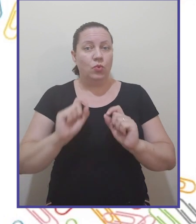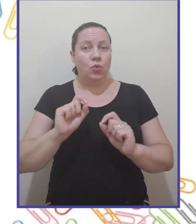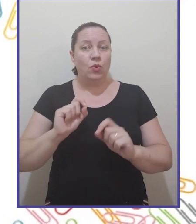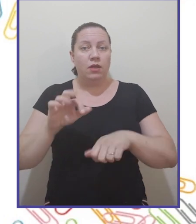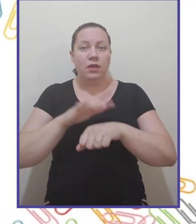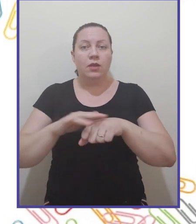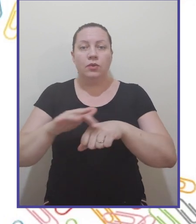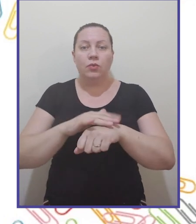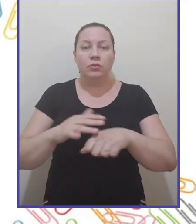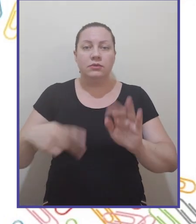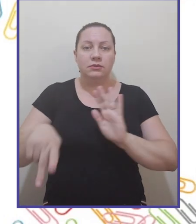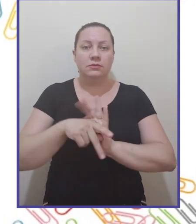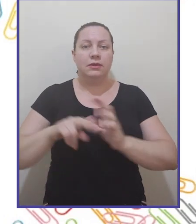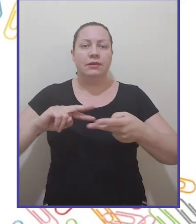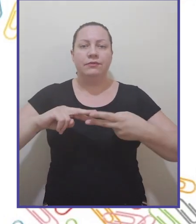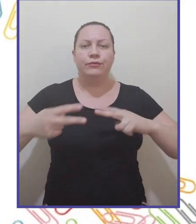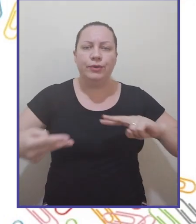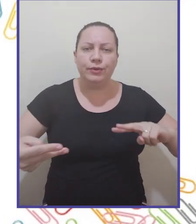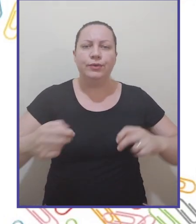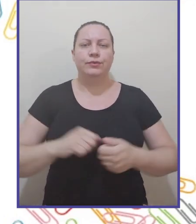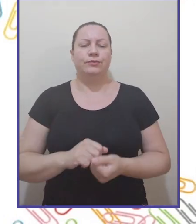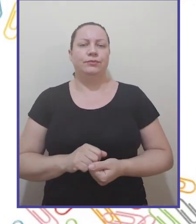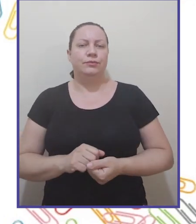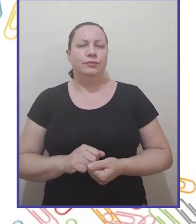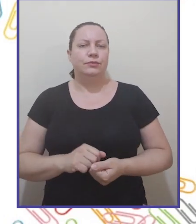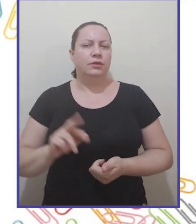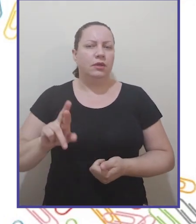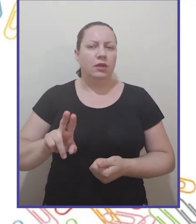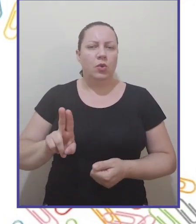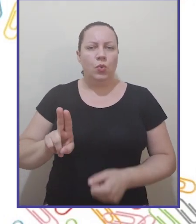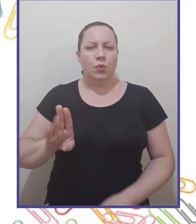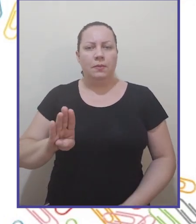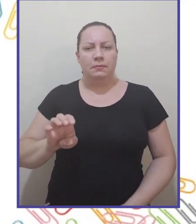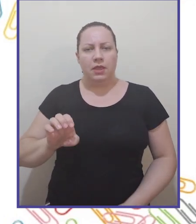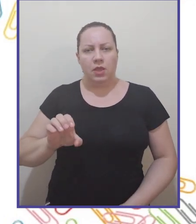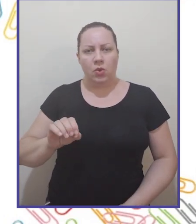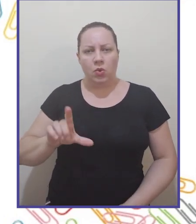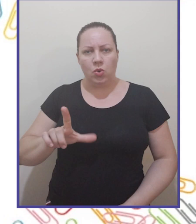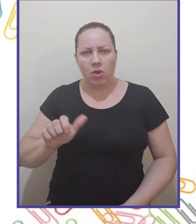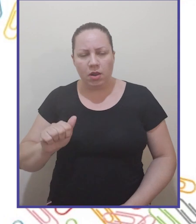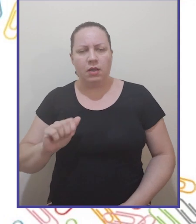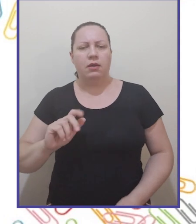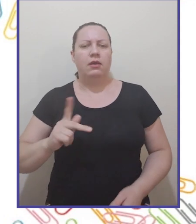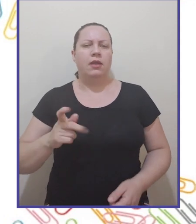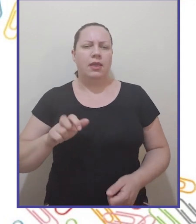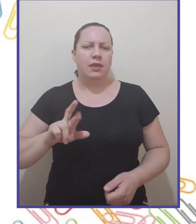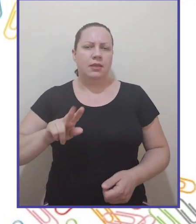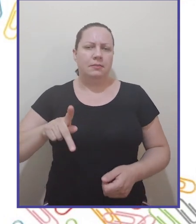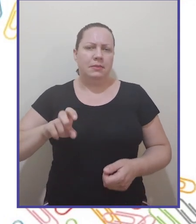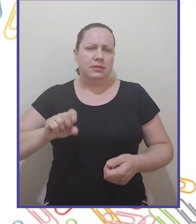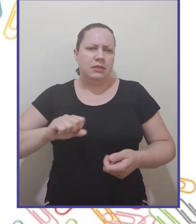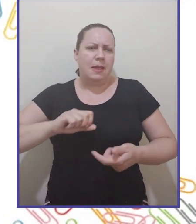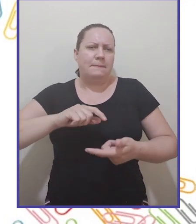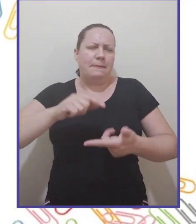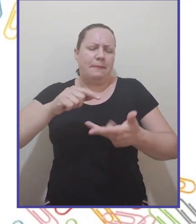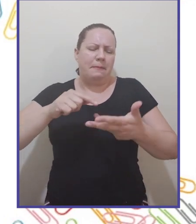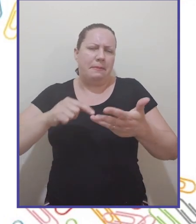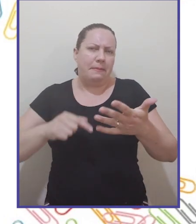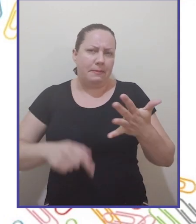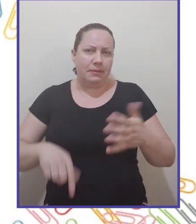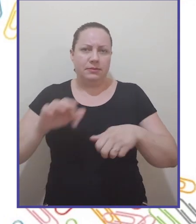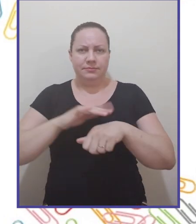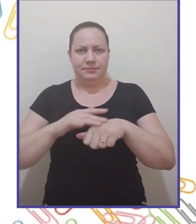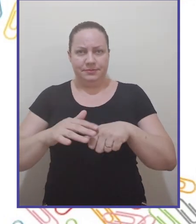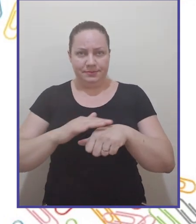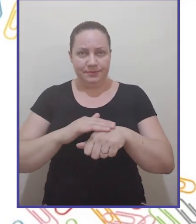doenças causadas por vírus, como rubéola, herpes, hepatite, varicela e